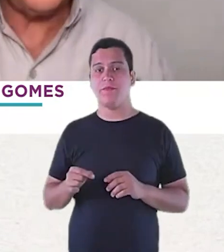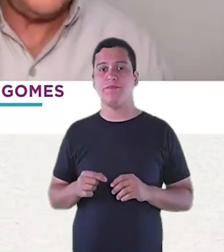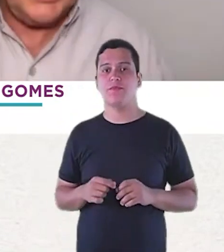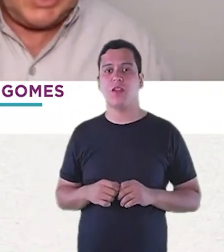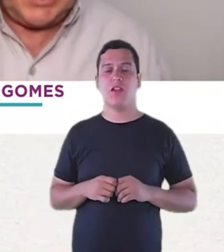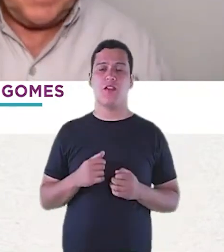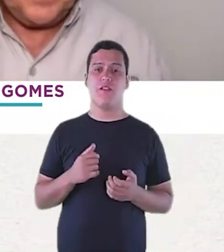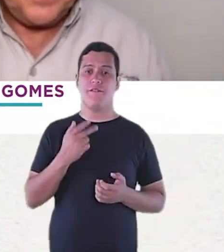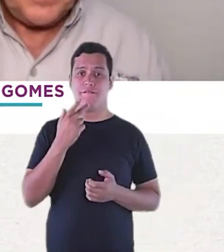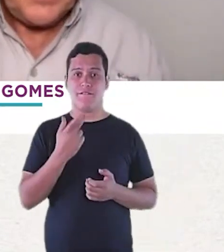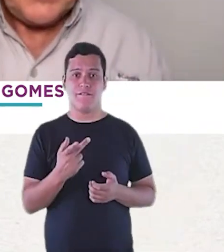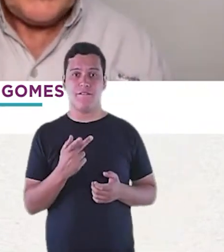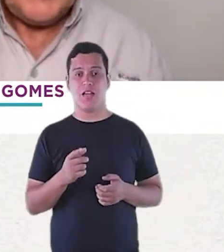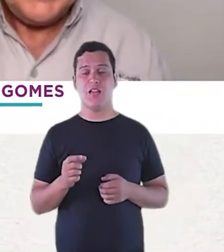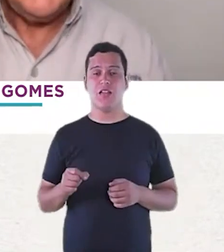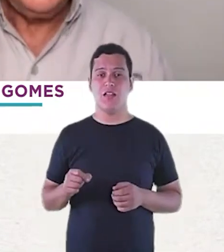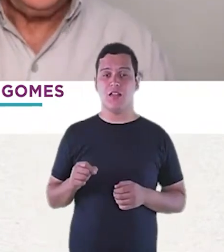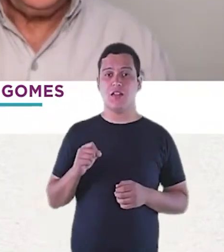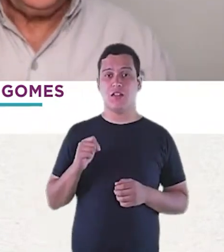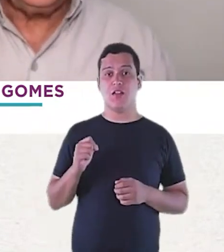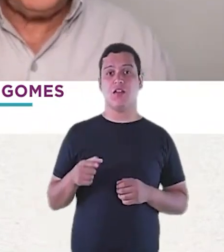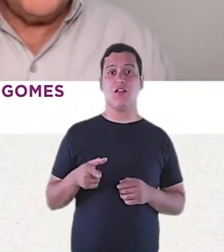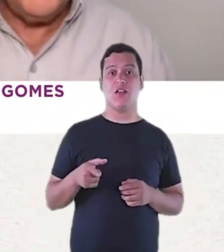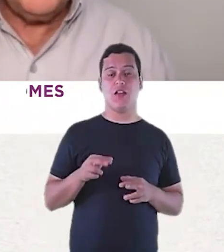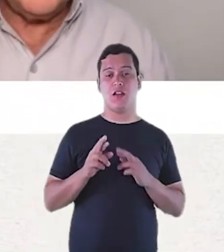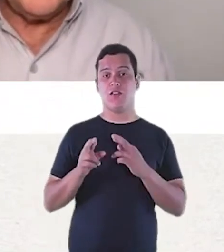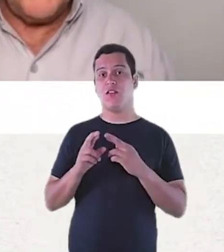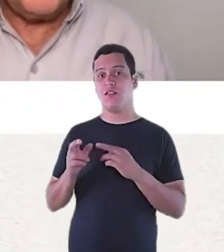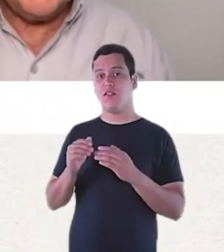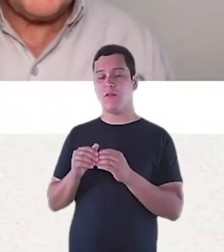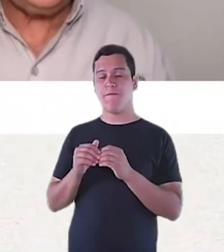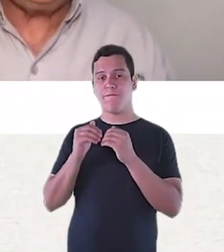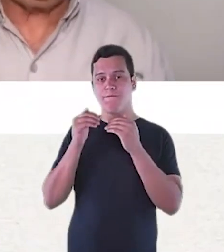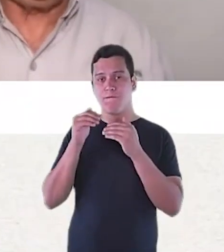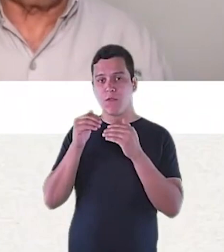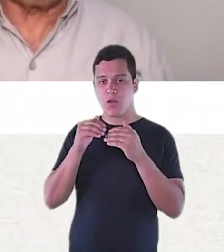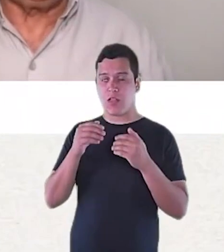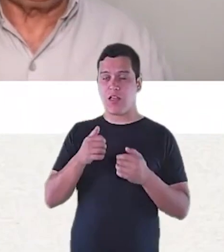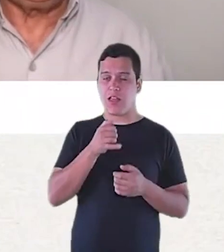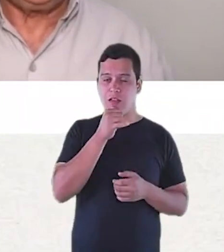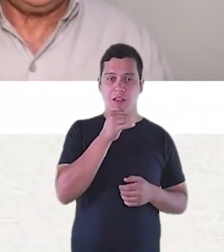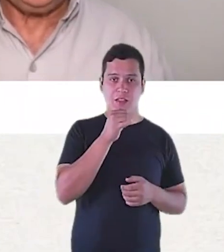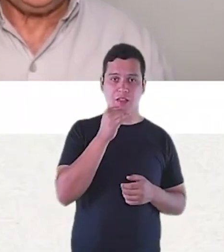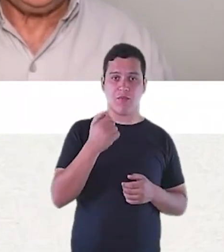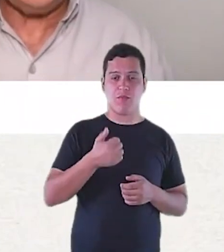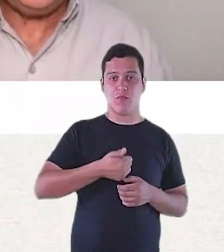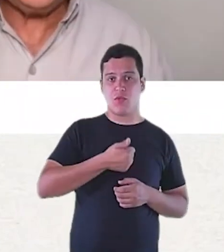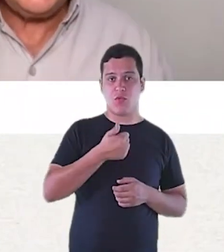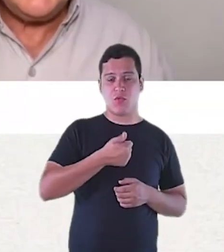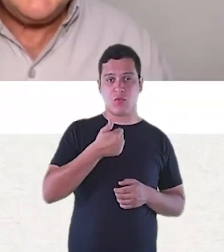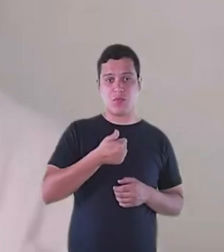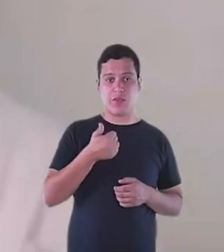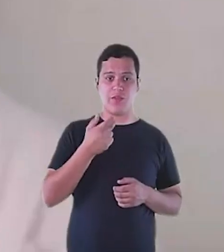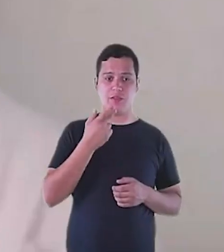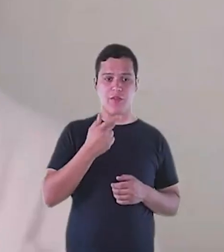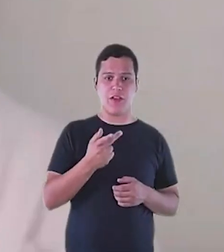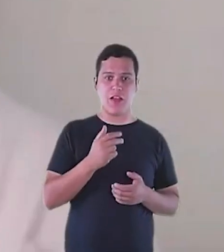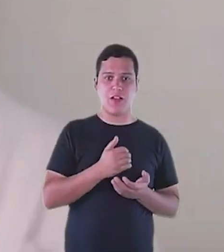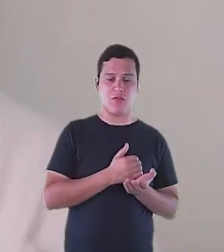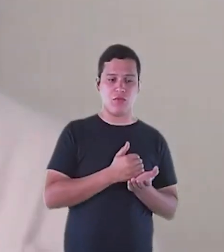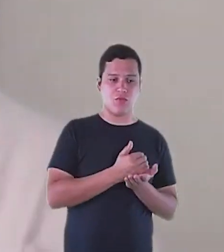de Dom João no Rio de Janeiro. O segundo começa com a independência e vai